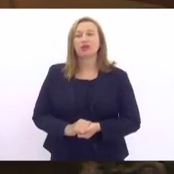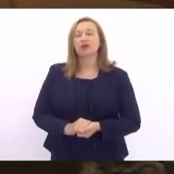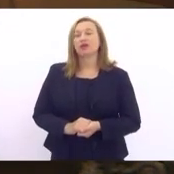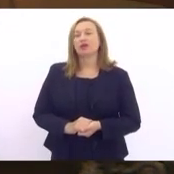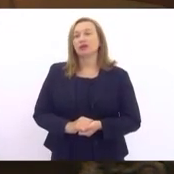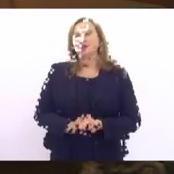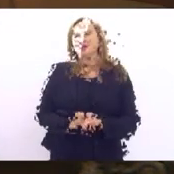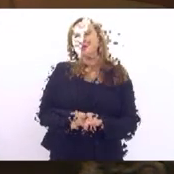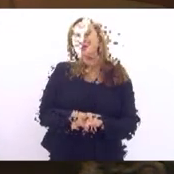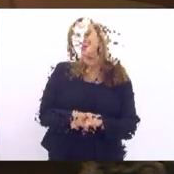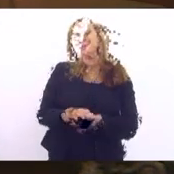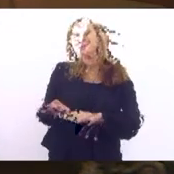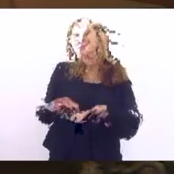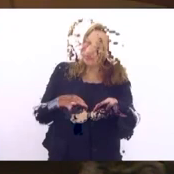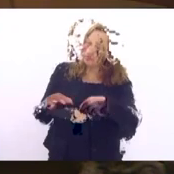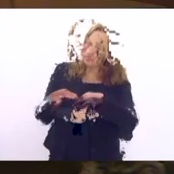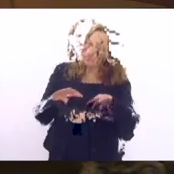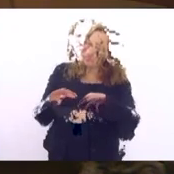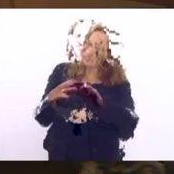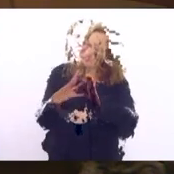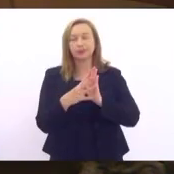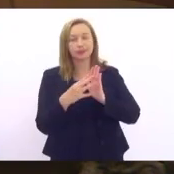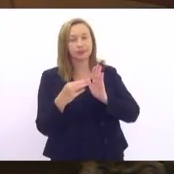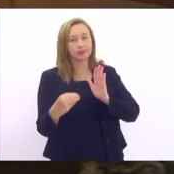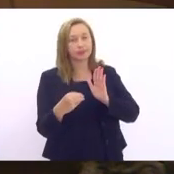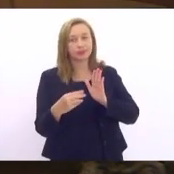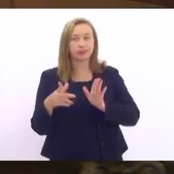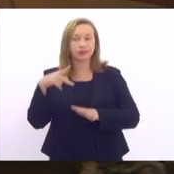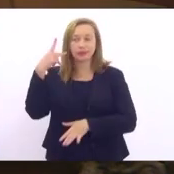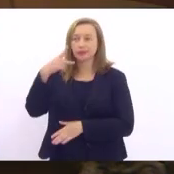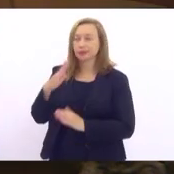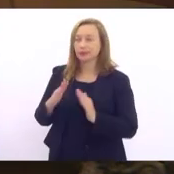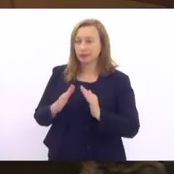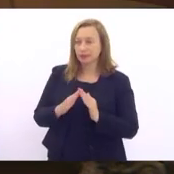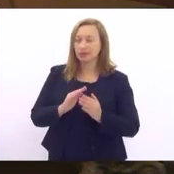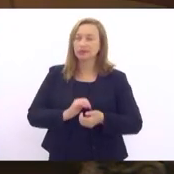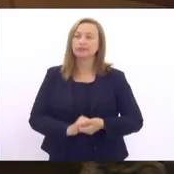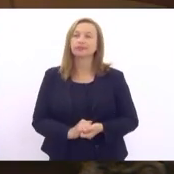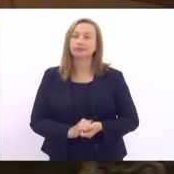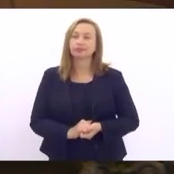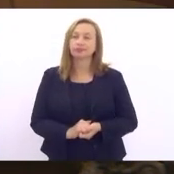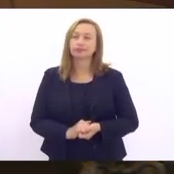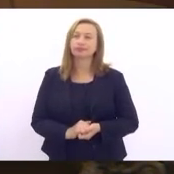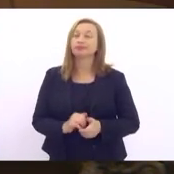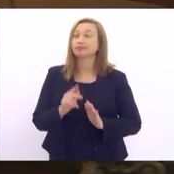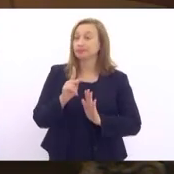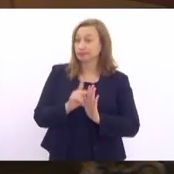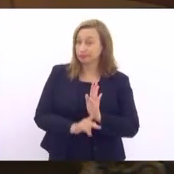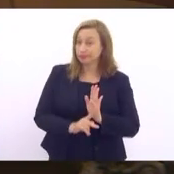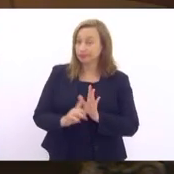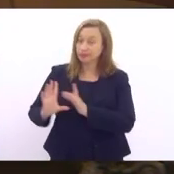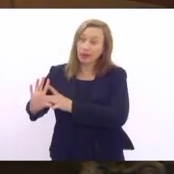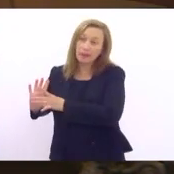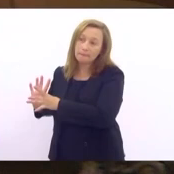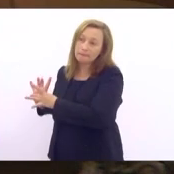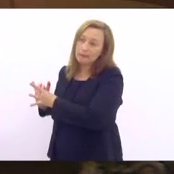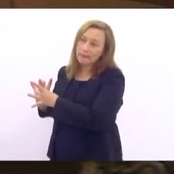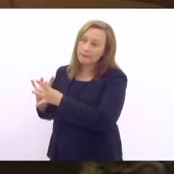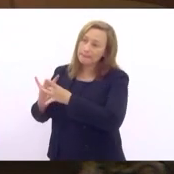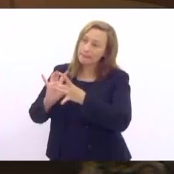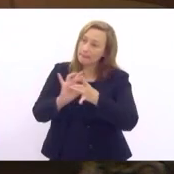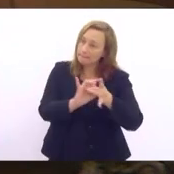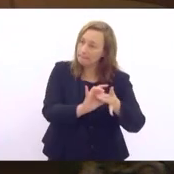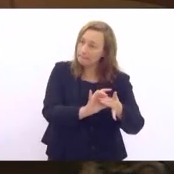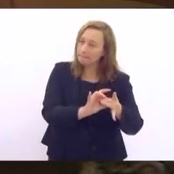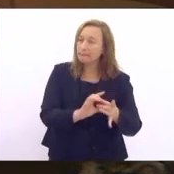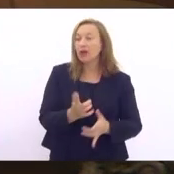ao modelo da política habitacional. O projeto fala em alienação. E a gente sabe que há outras maneiras